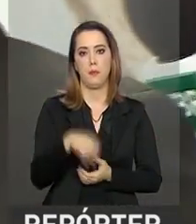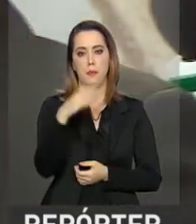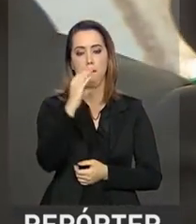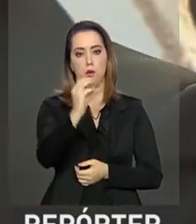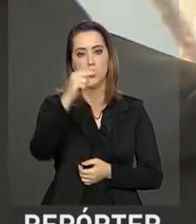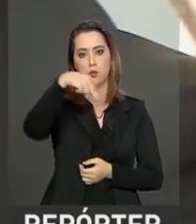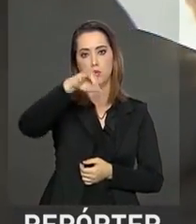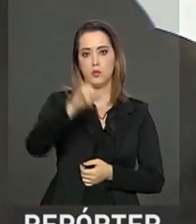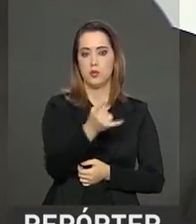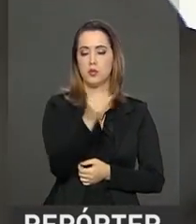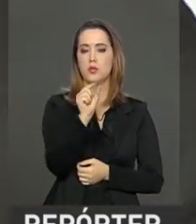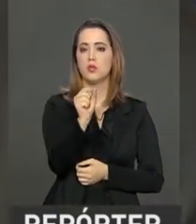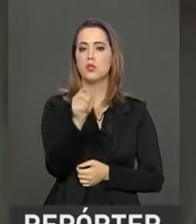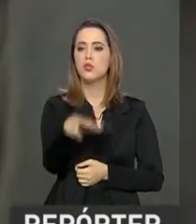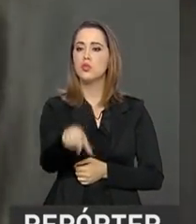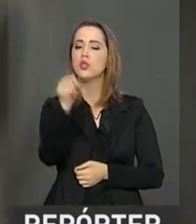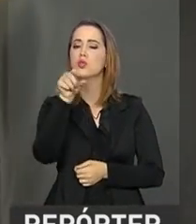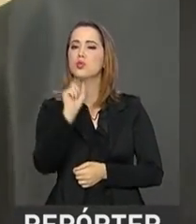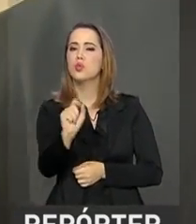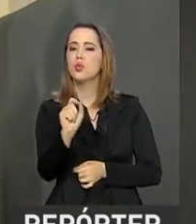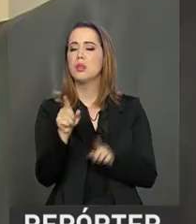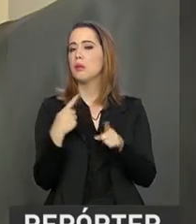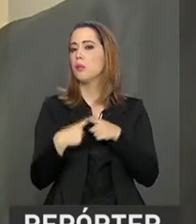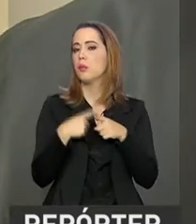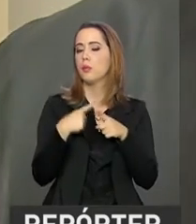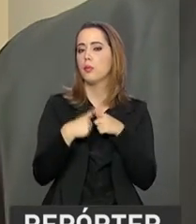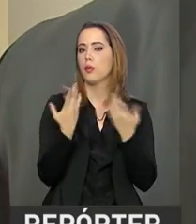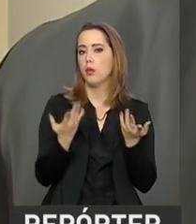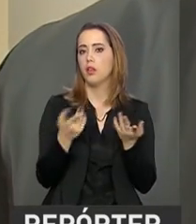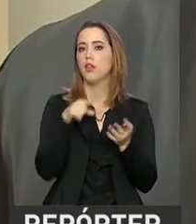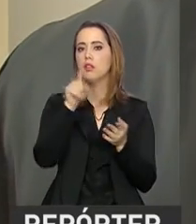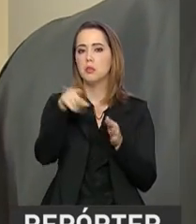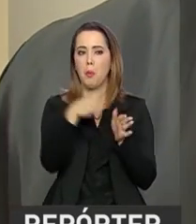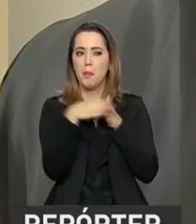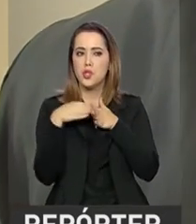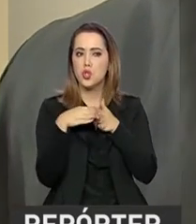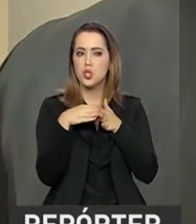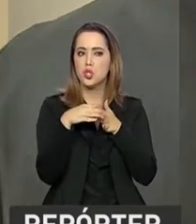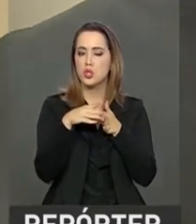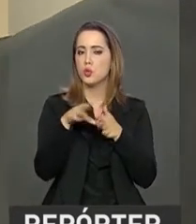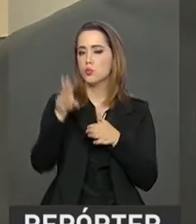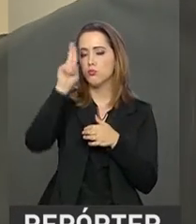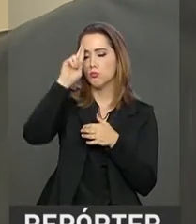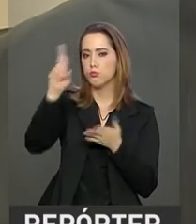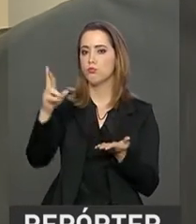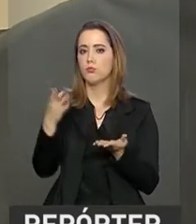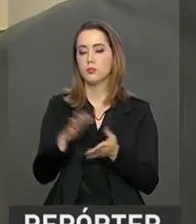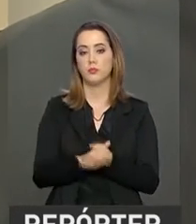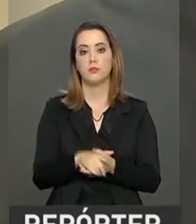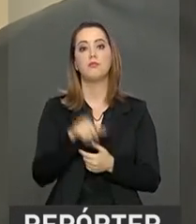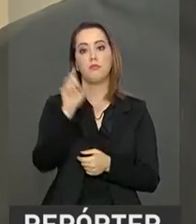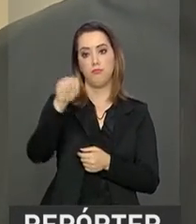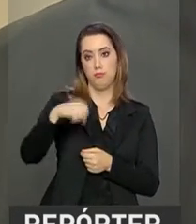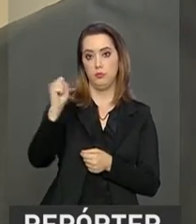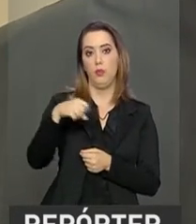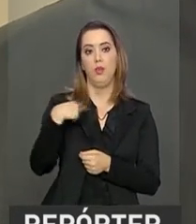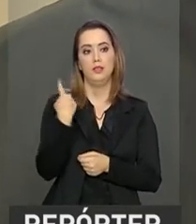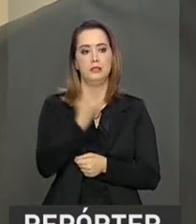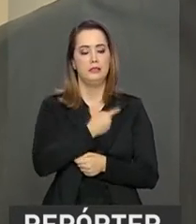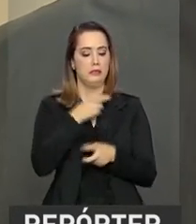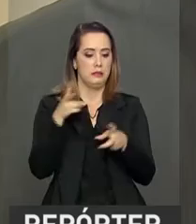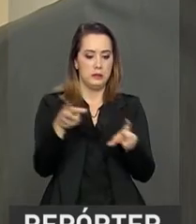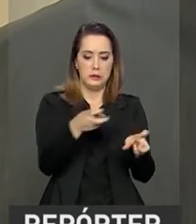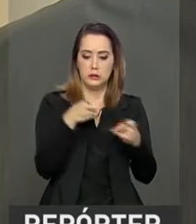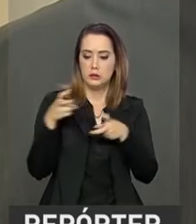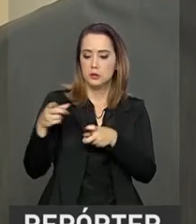de imigração Tomou essa decisão baseada em que foi uma solicitação das autoridades exato nós percebemos que havia uma